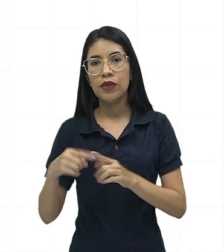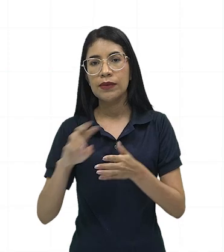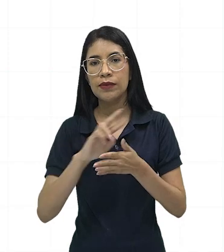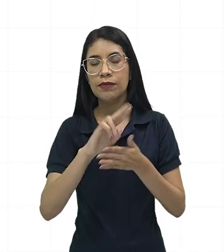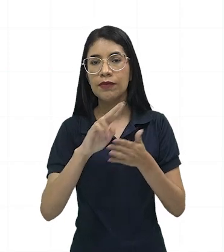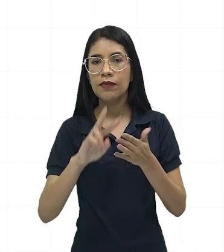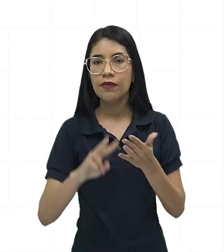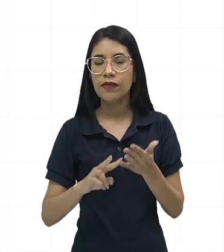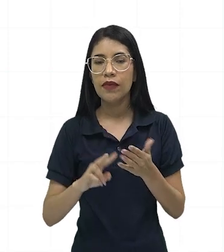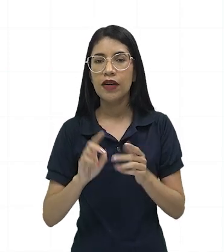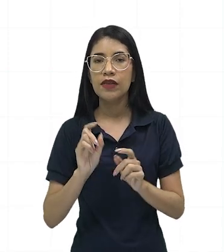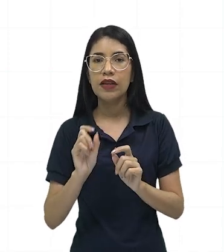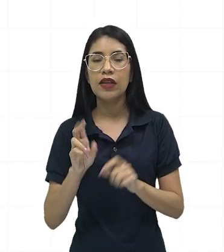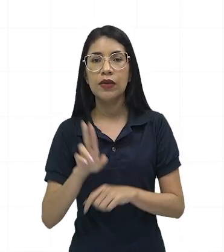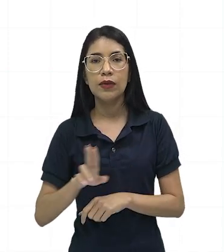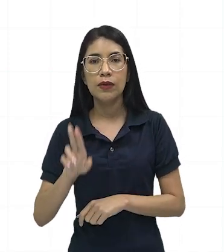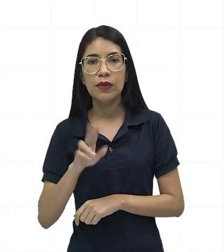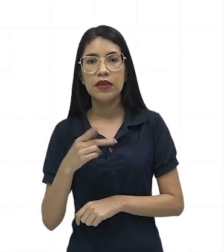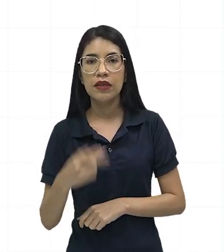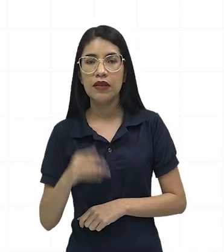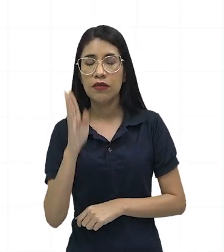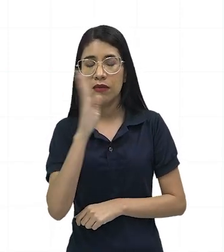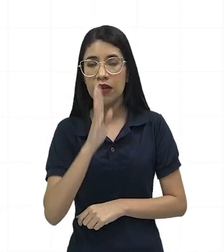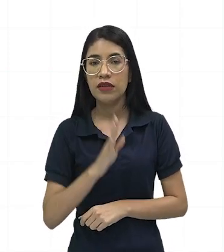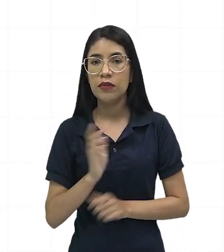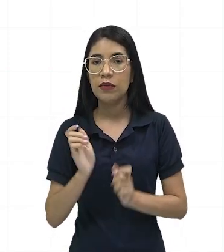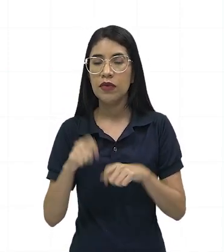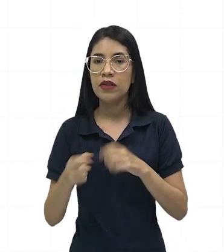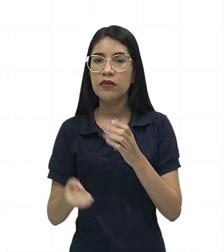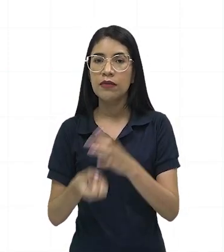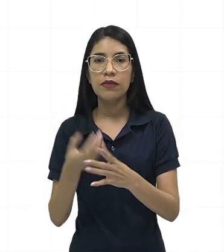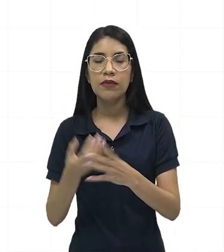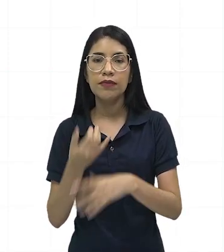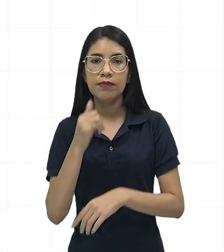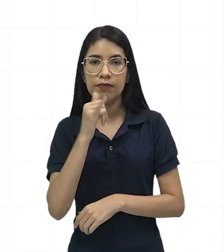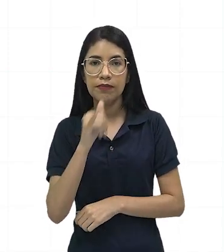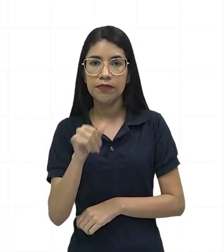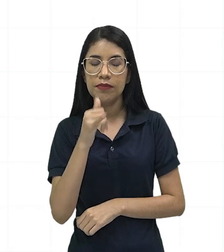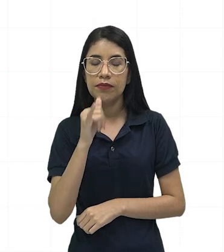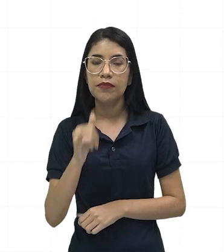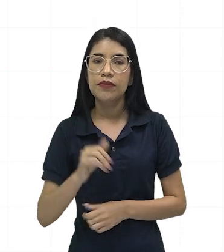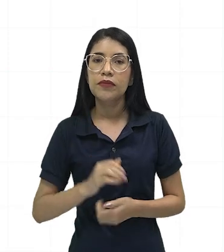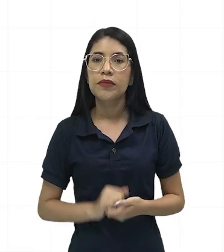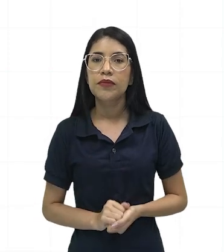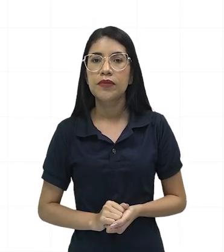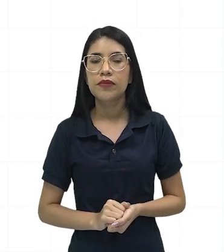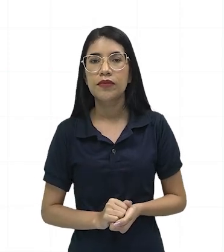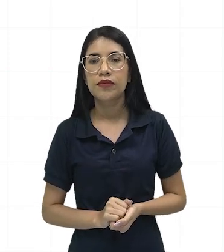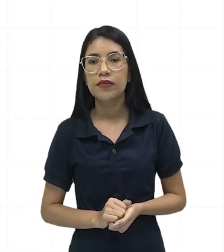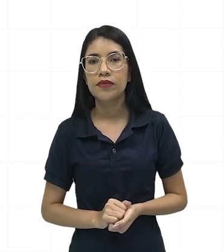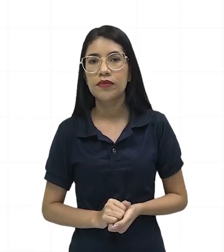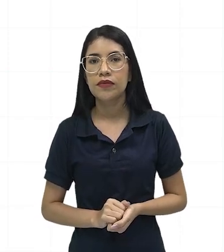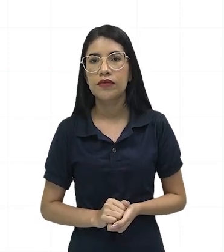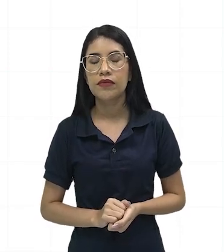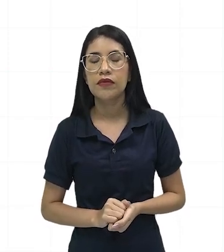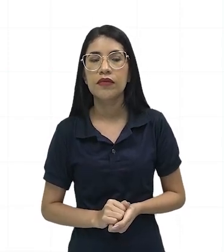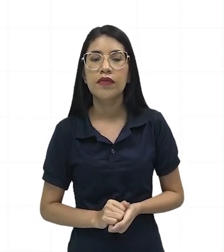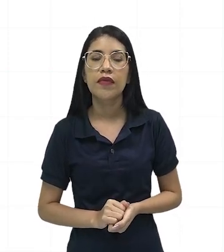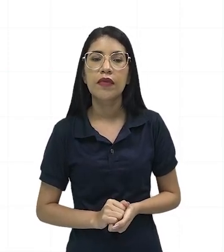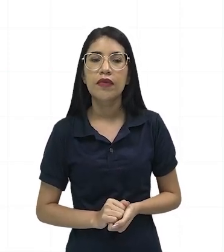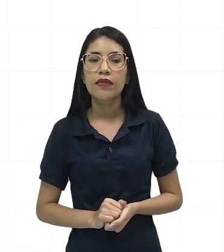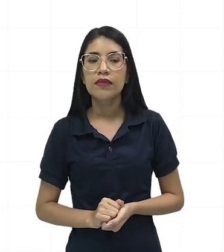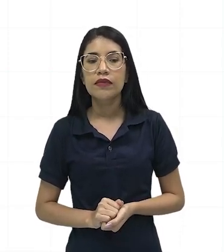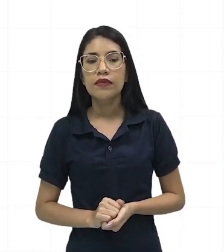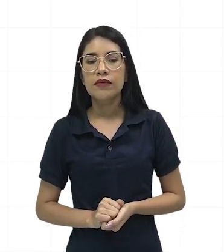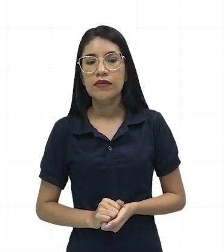né, que a gente utiliza para gerar energia, gerar eletricidade no nosso país,